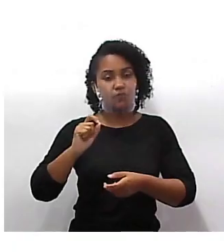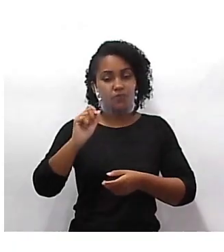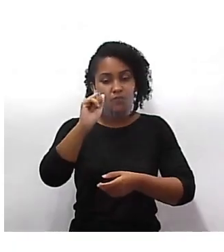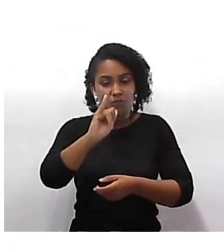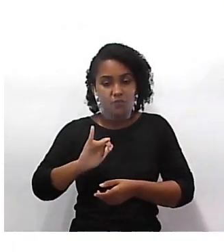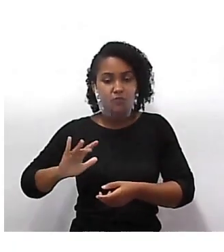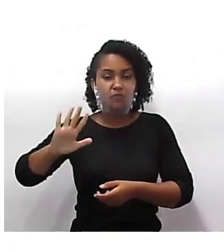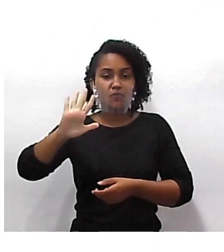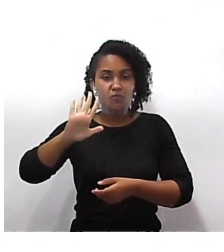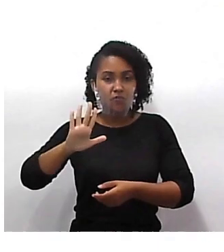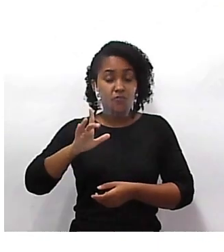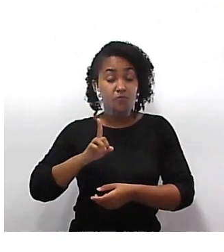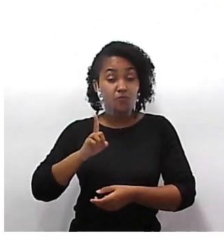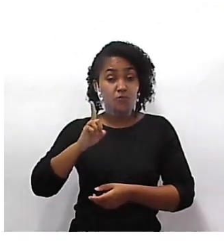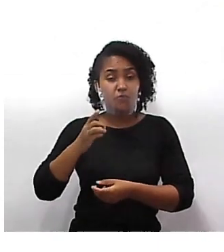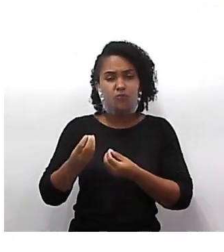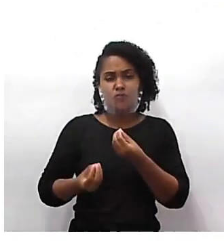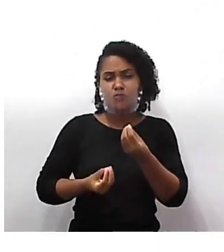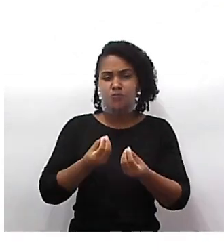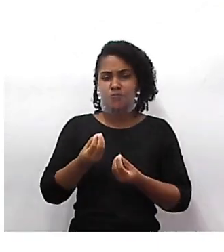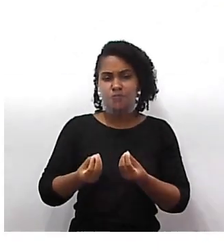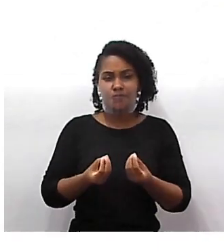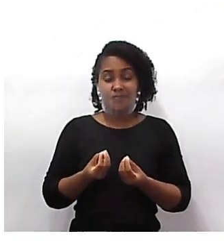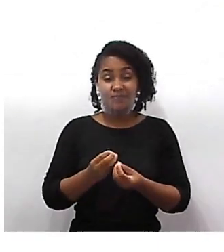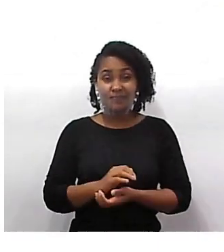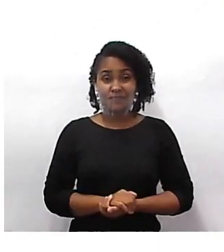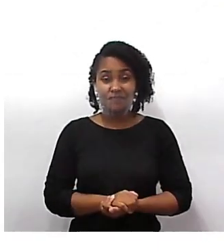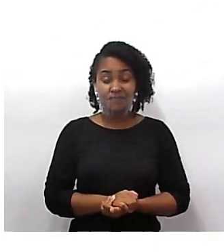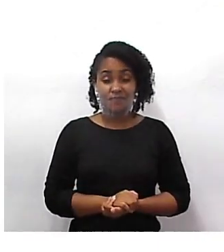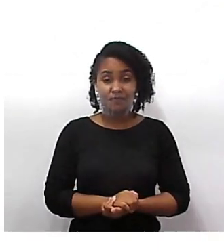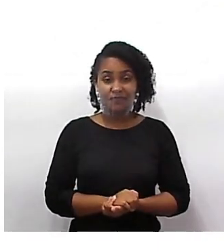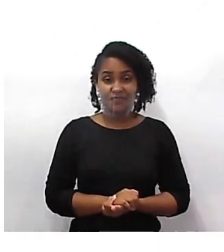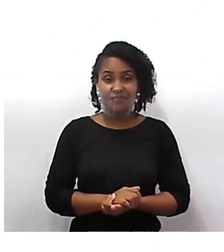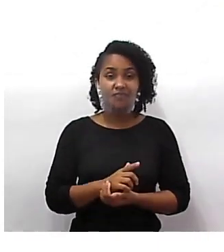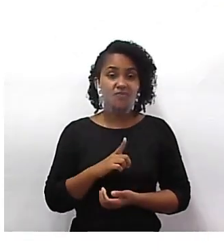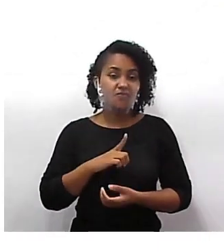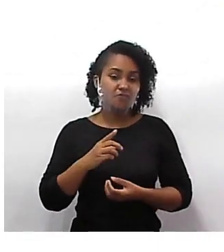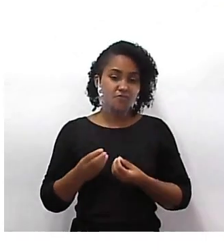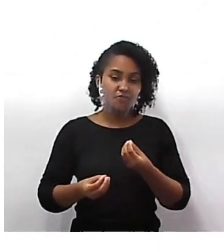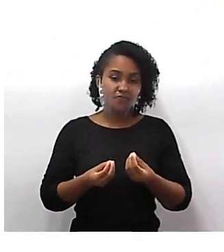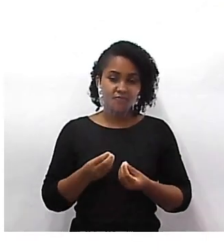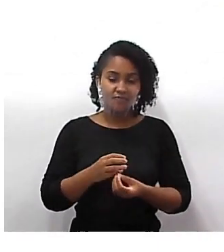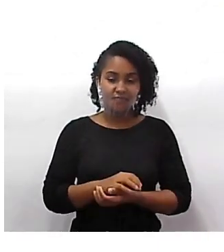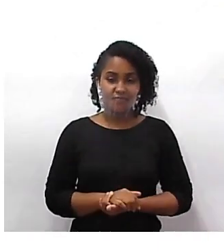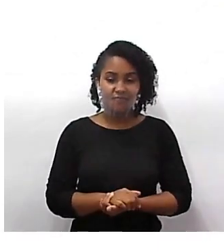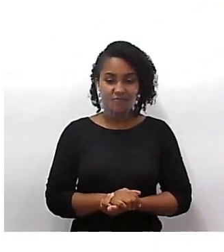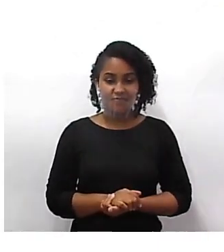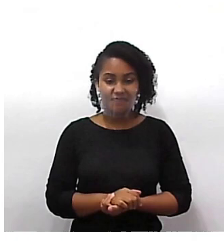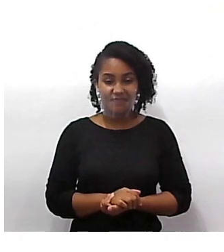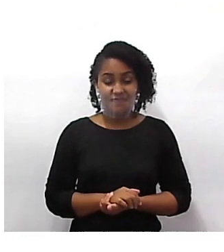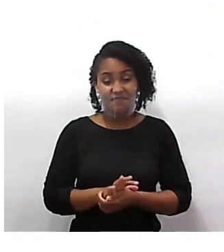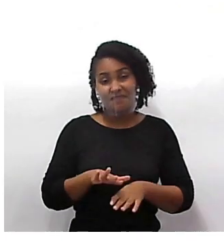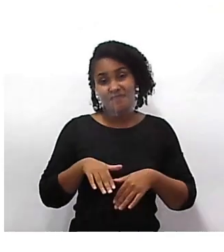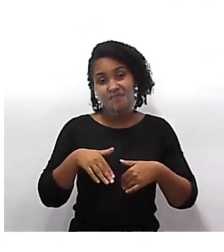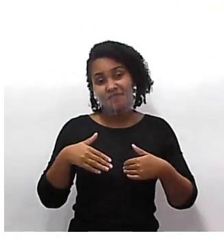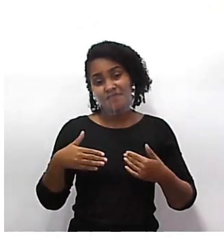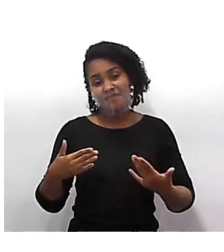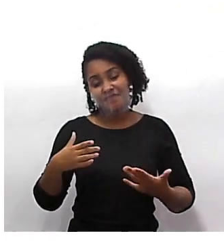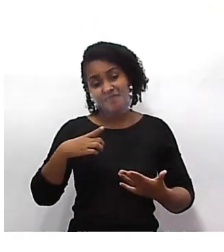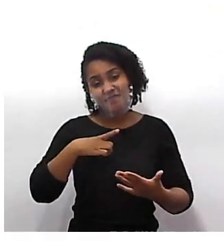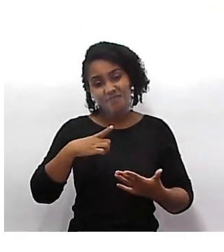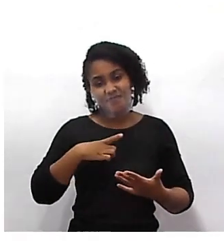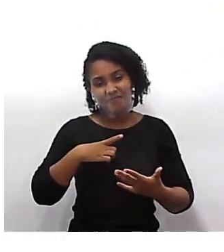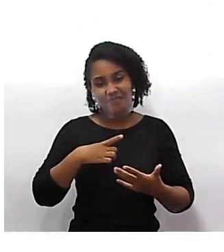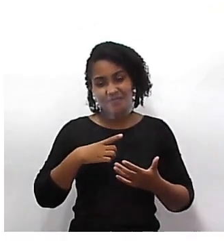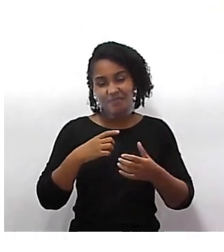imagem microscópica, como ele é o coronavírus, né? Você veja, parece até